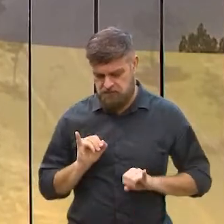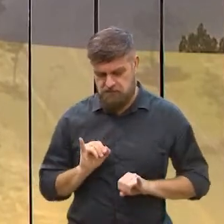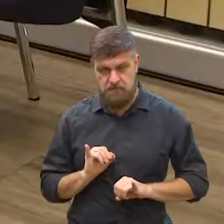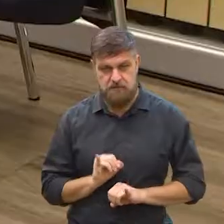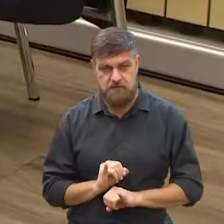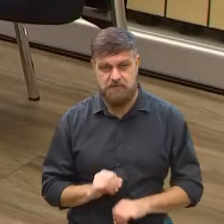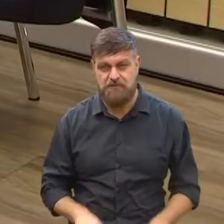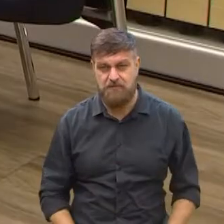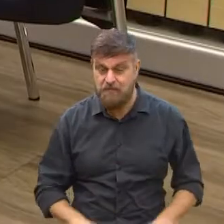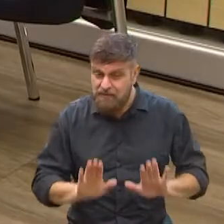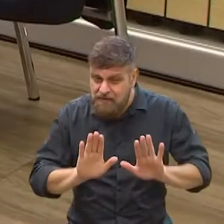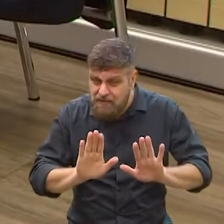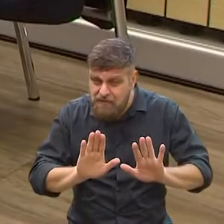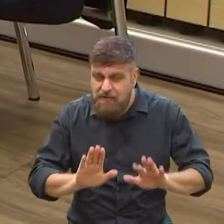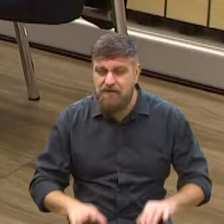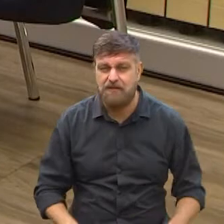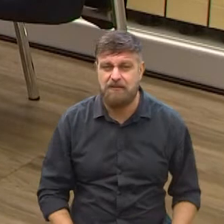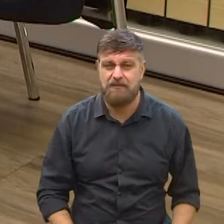eu acho. Mas